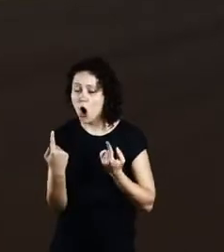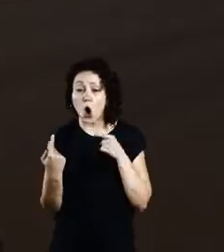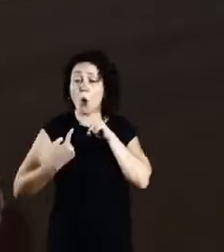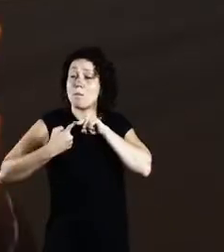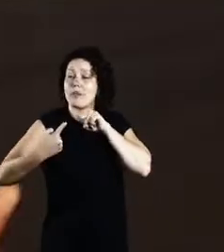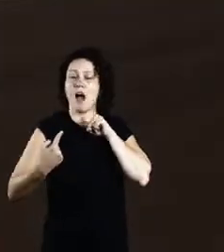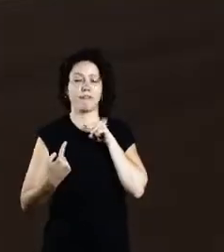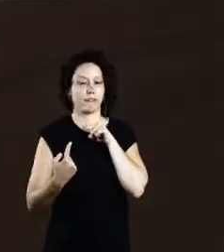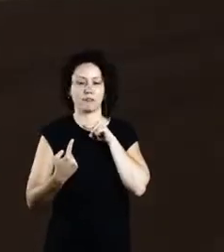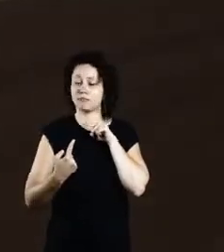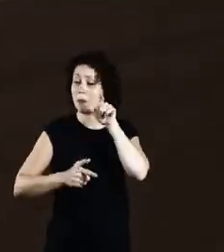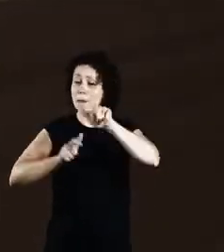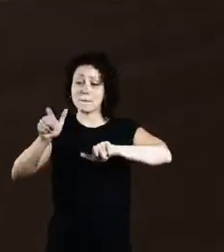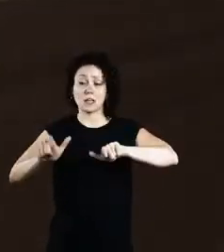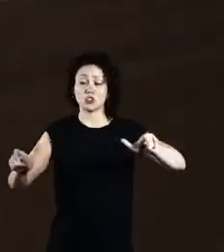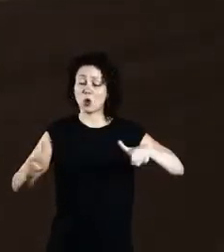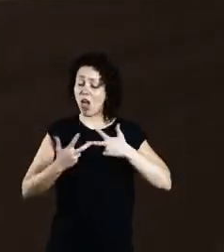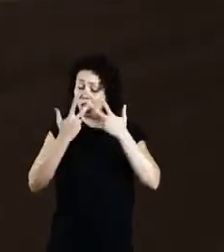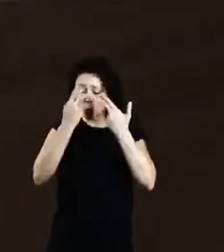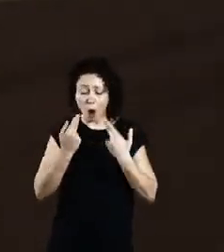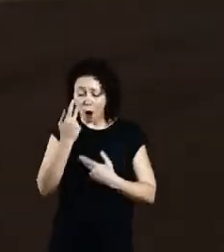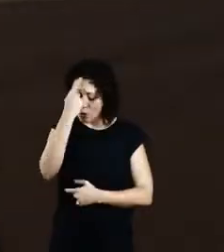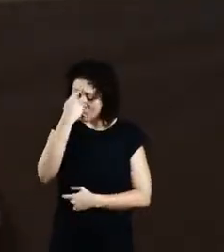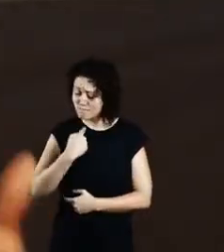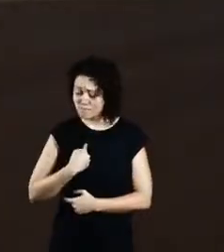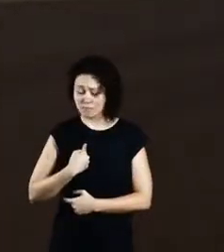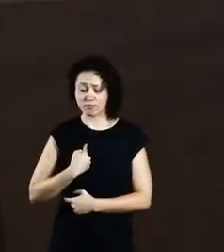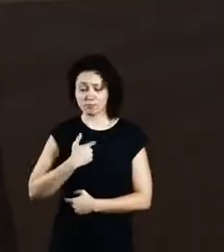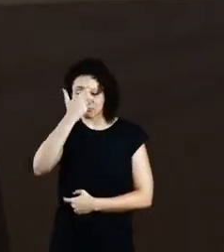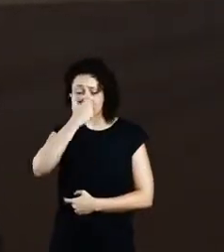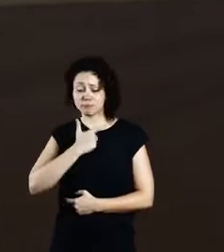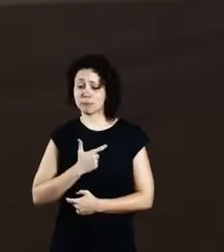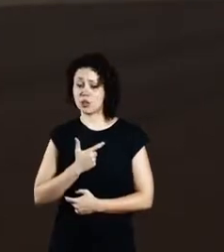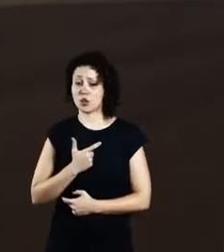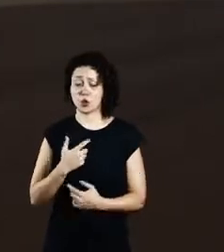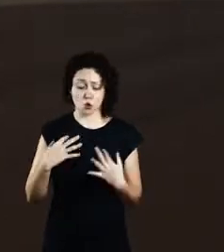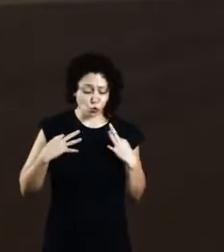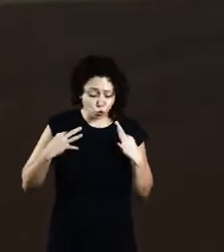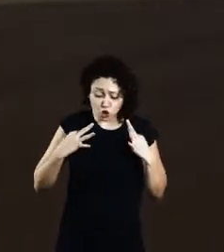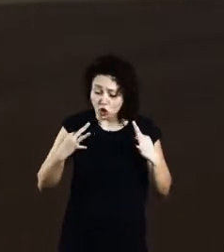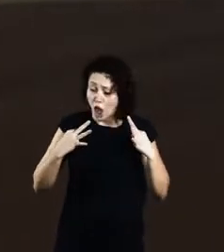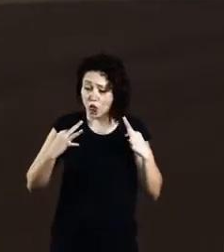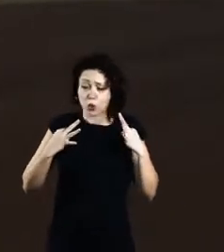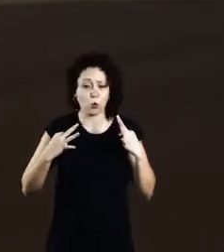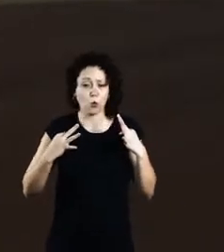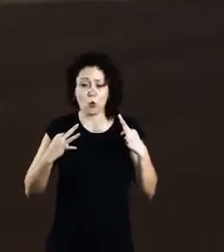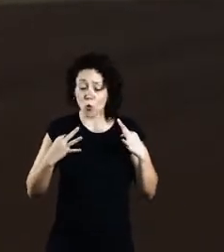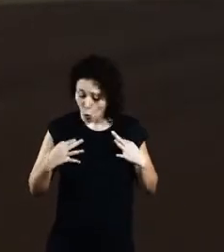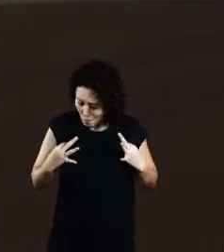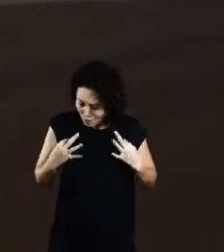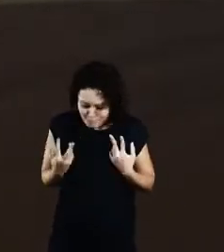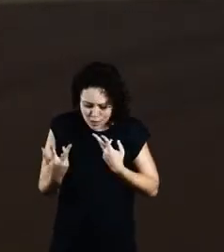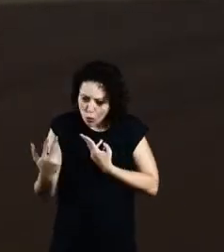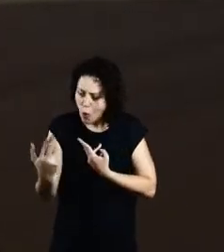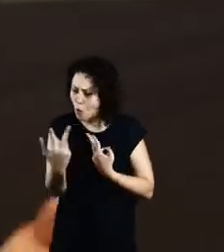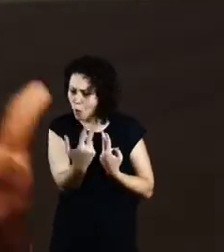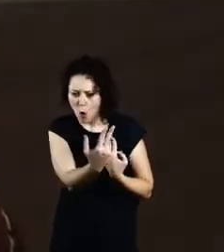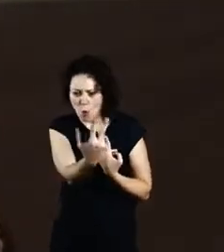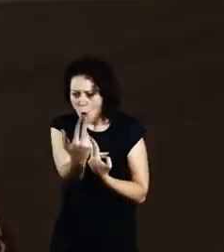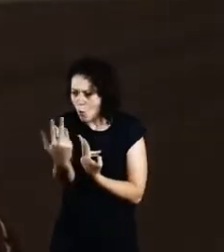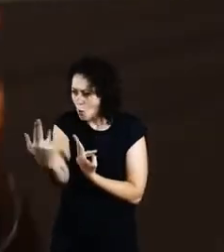mim, dançando as músicas que eu gostava, se vestindo do jeito que eu gostava de se vestir. De alguma certa